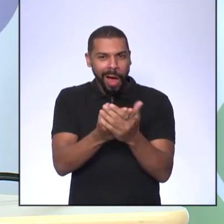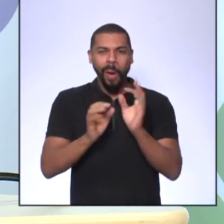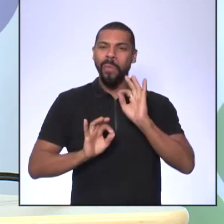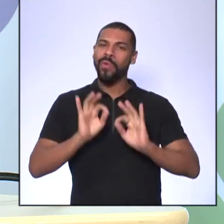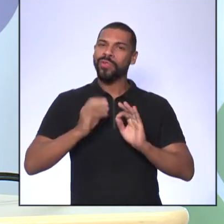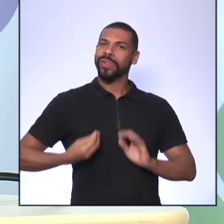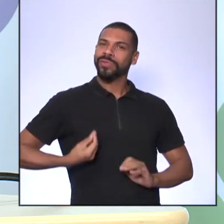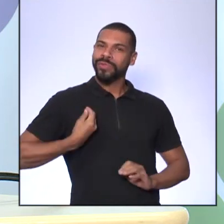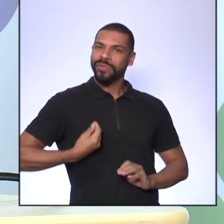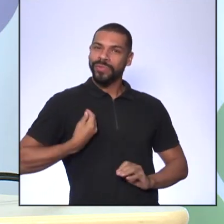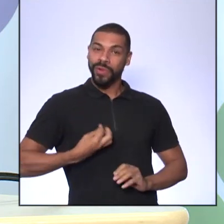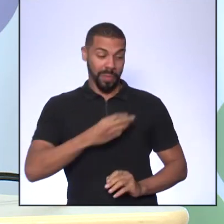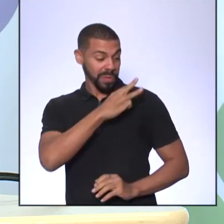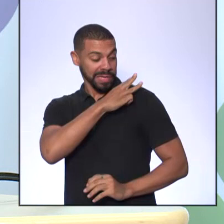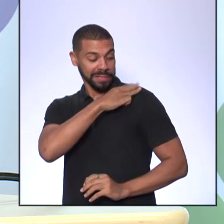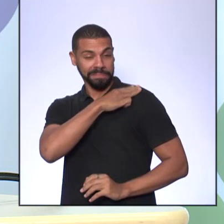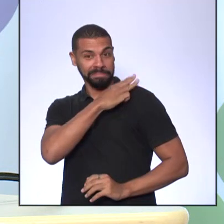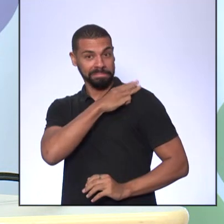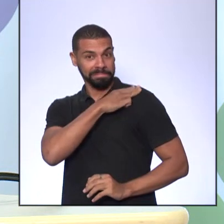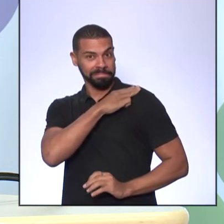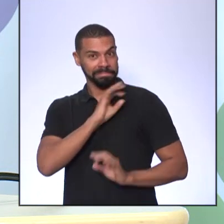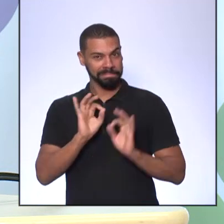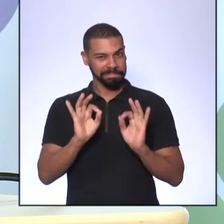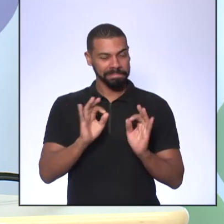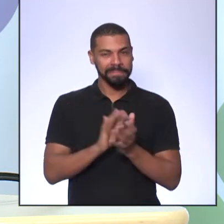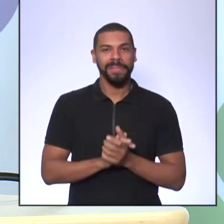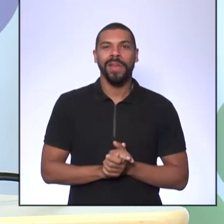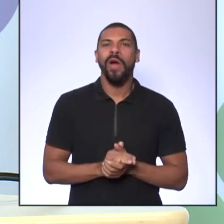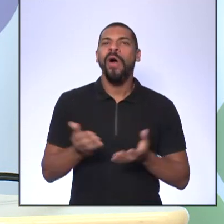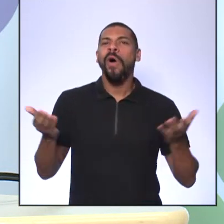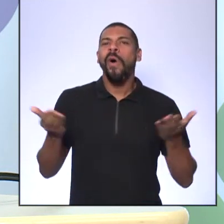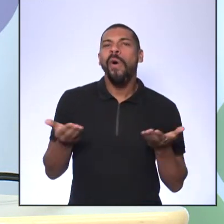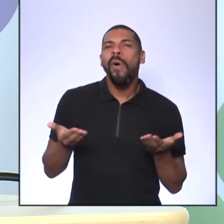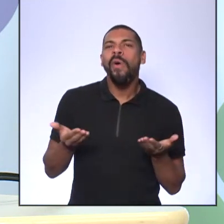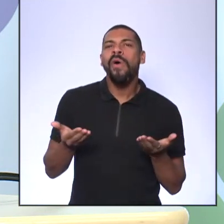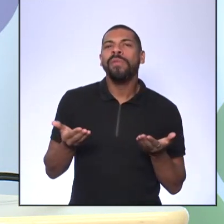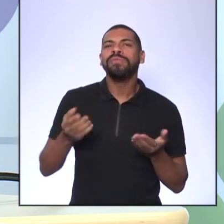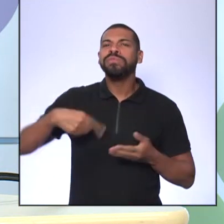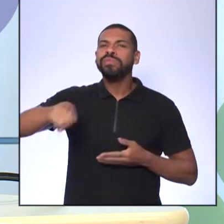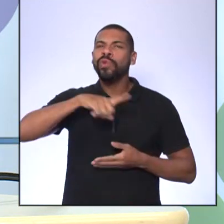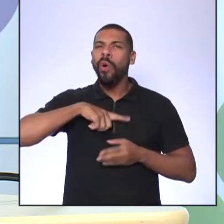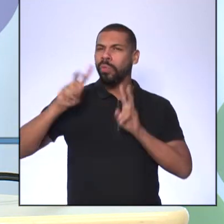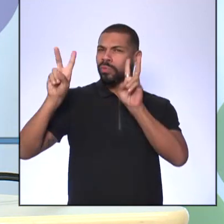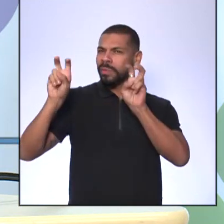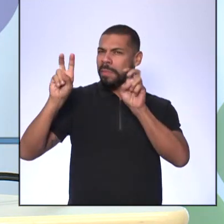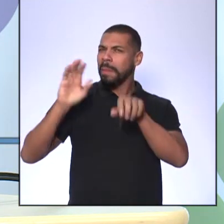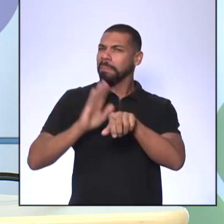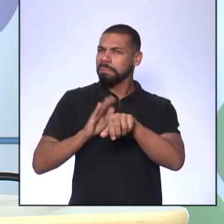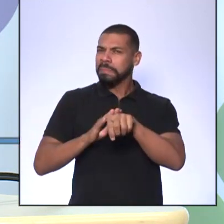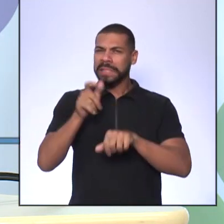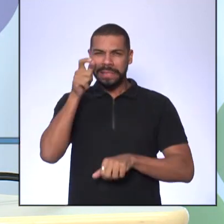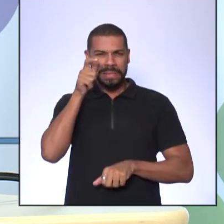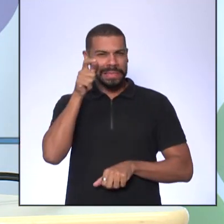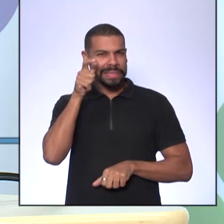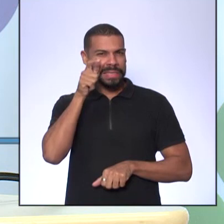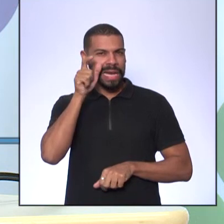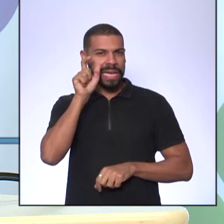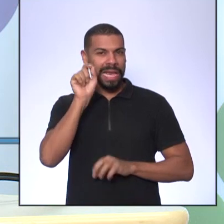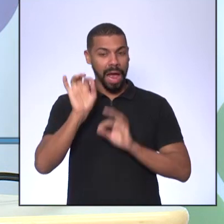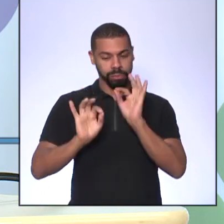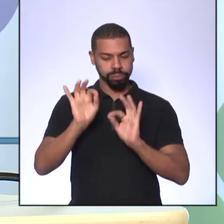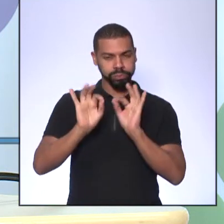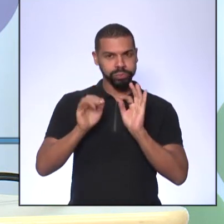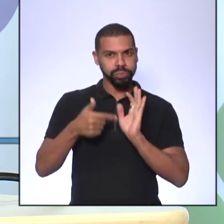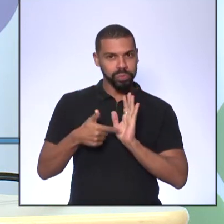vida para o terceiro ano do ensino médio. Muito bem, a gente tem um tema muito interessante hoje, que a professora Kelly vai